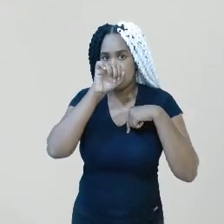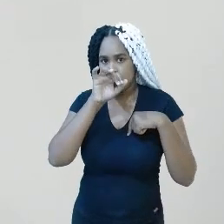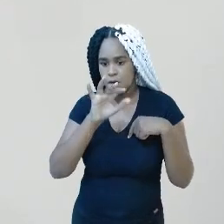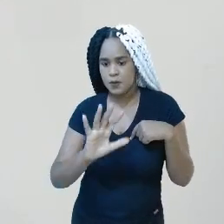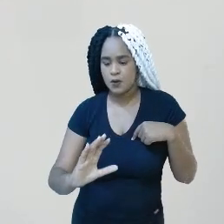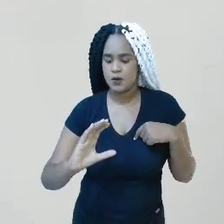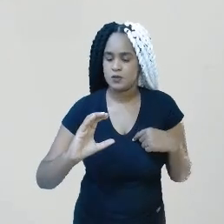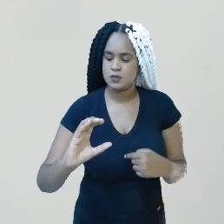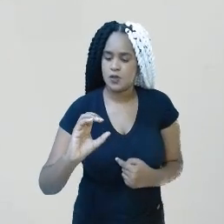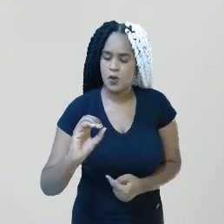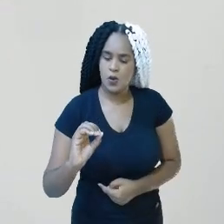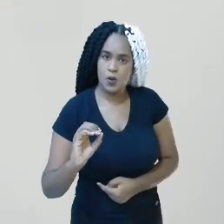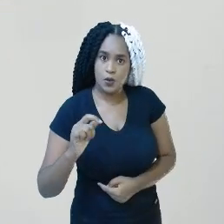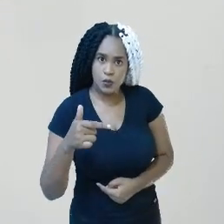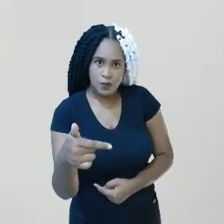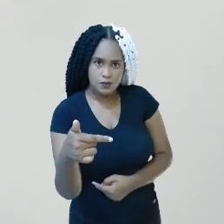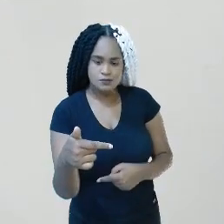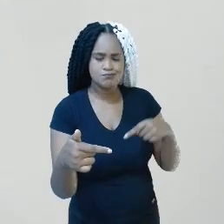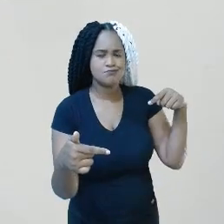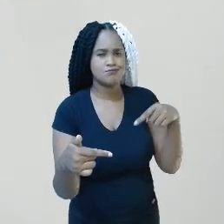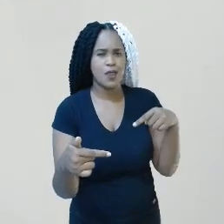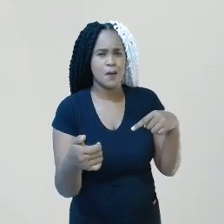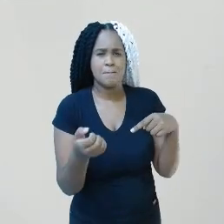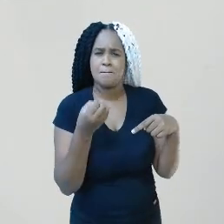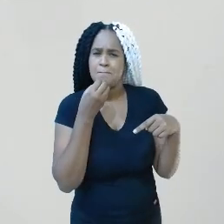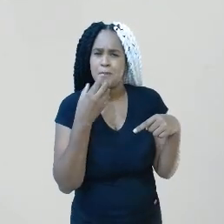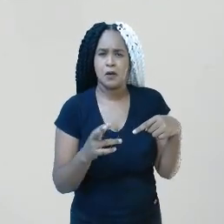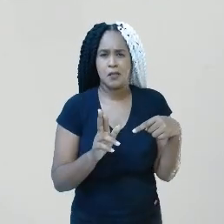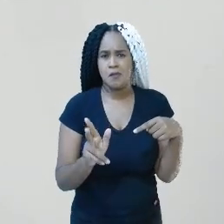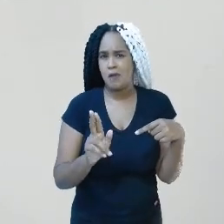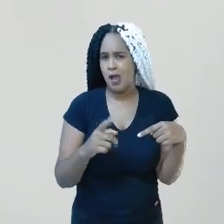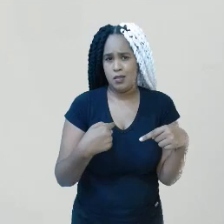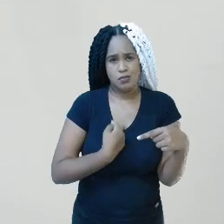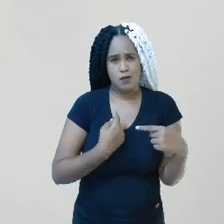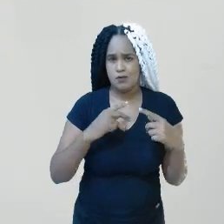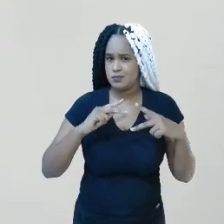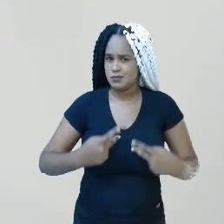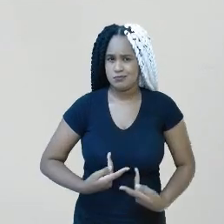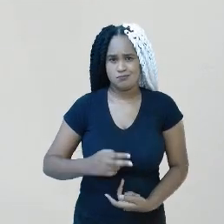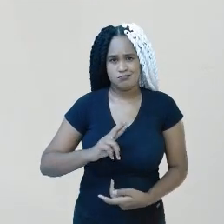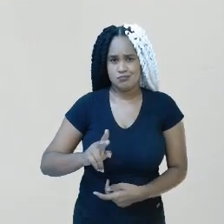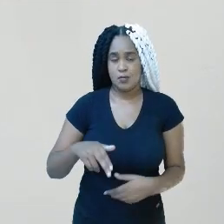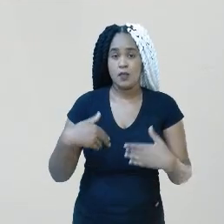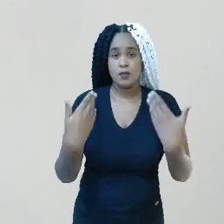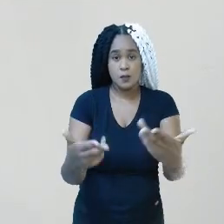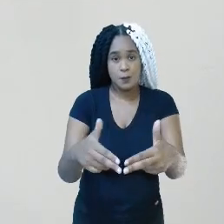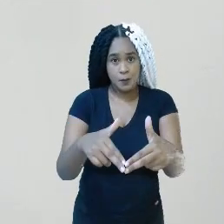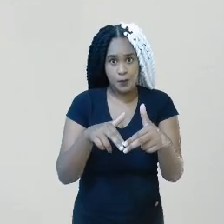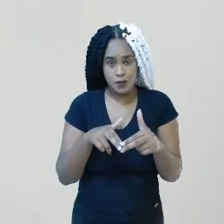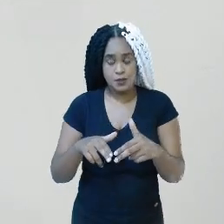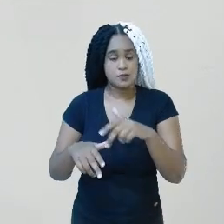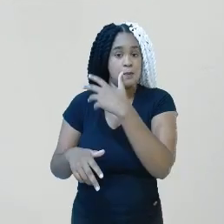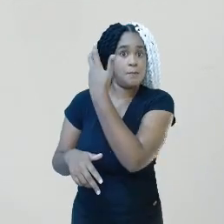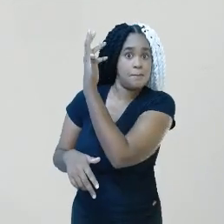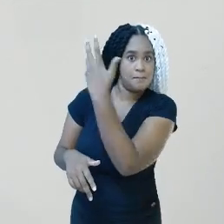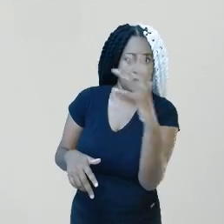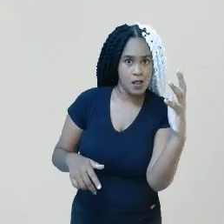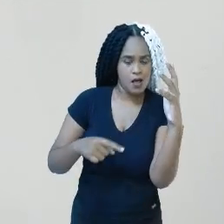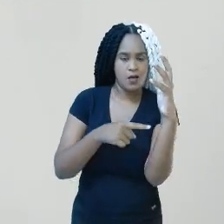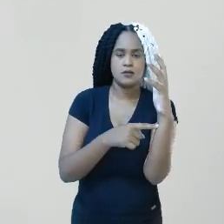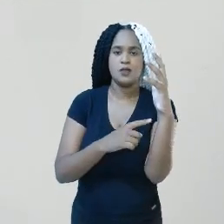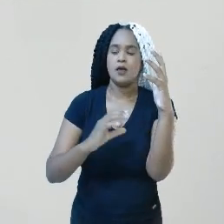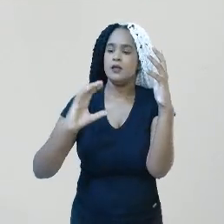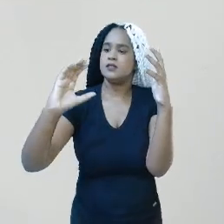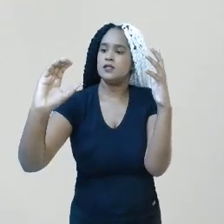que não nos faz bem. Então, durante o dia, as plantas verdes, elas pegam esse ar, o gás carbônico que está